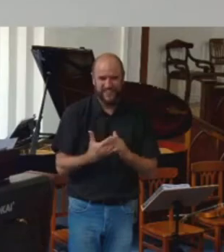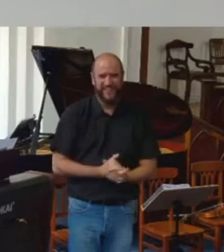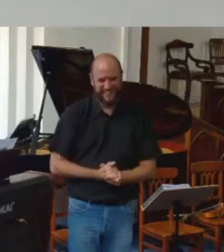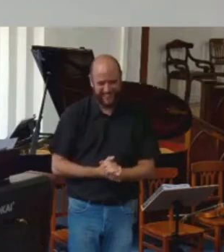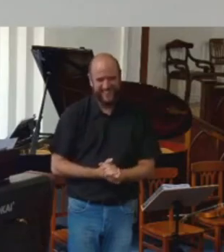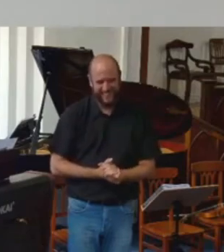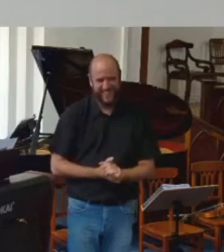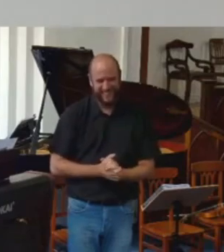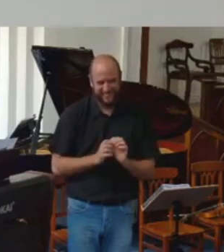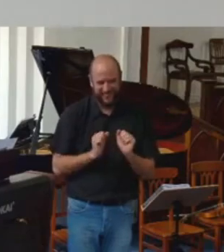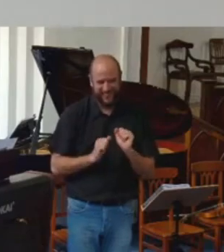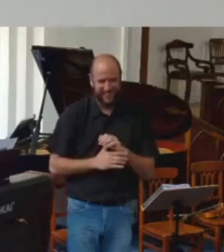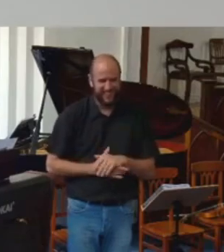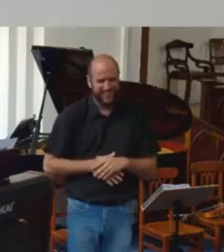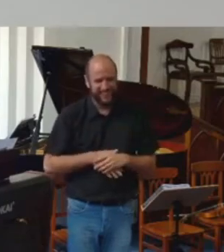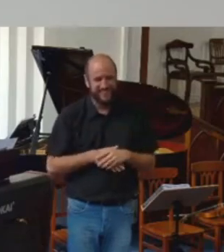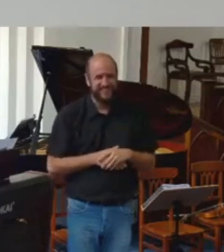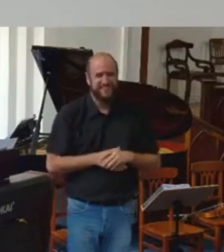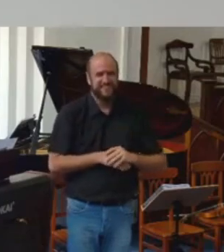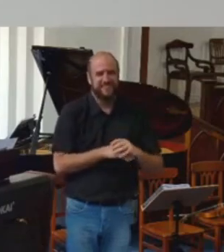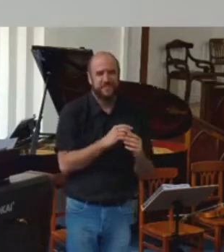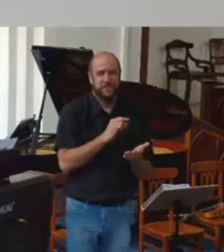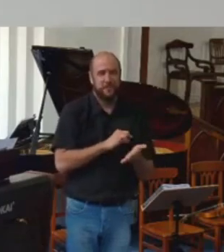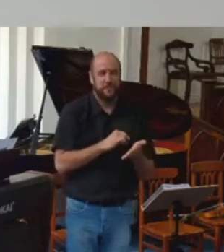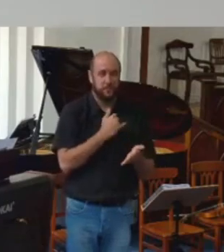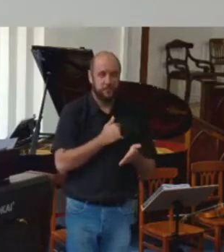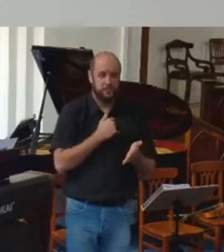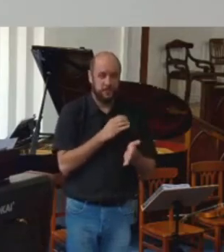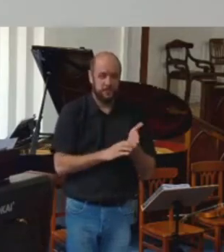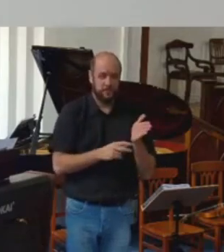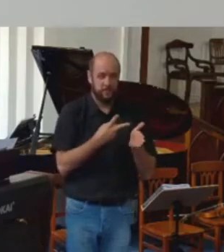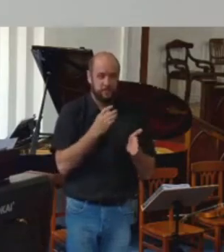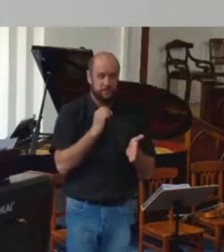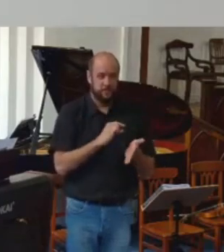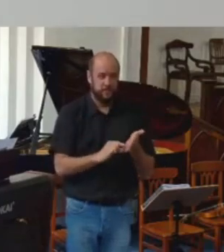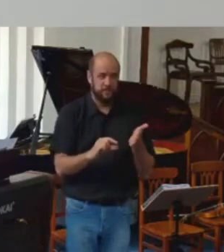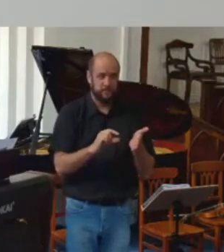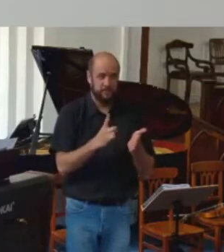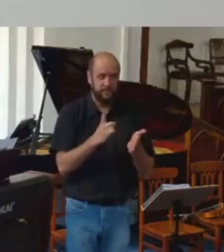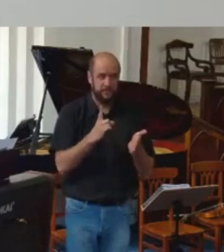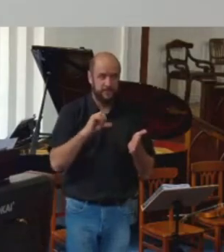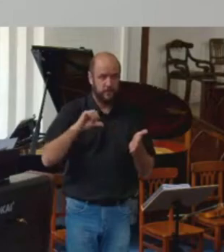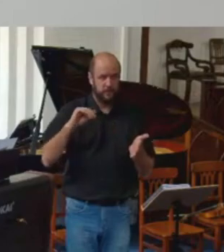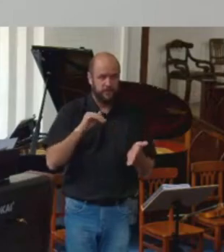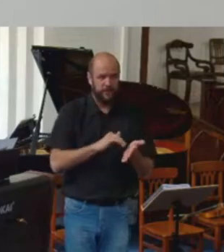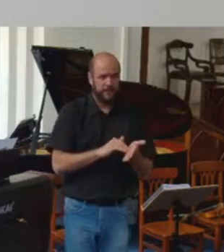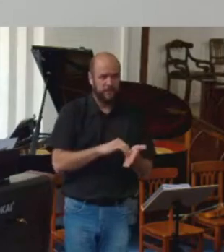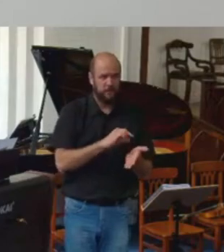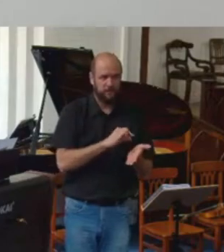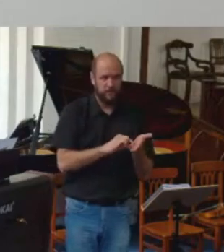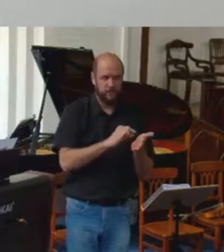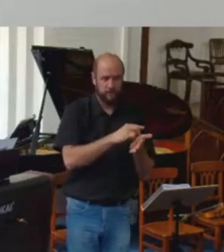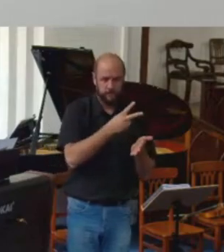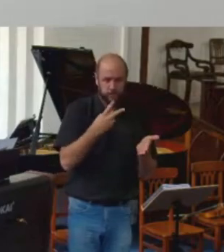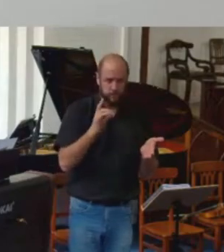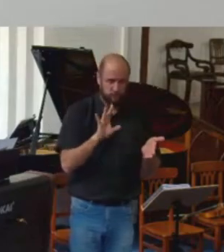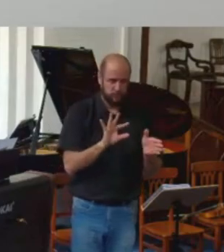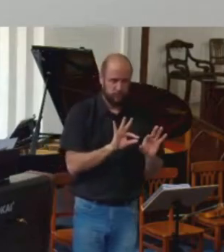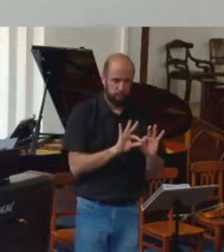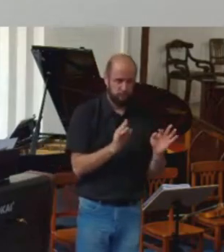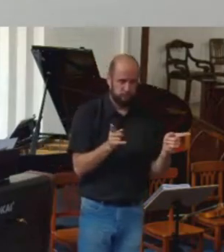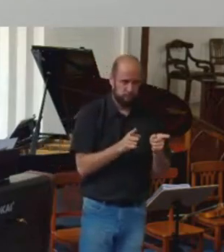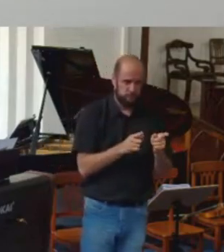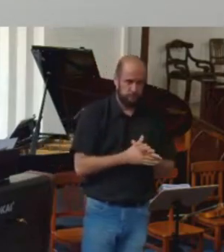João 20, 19 em diante, até o versículo 22 apenas.